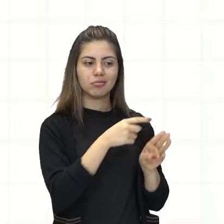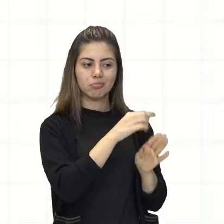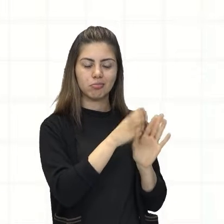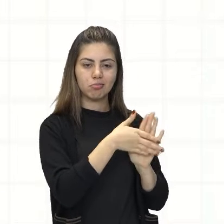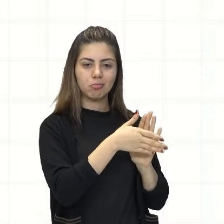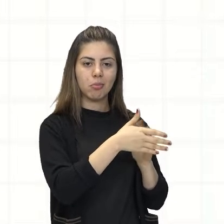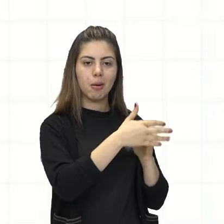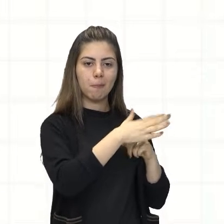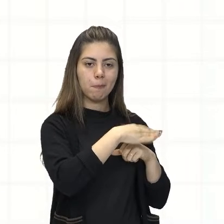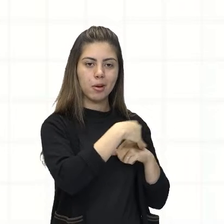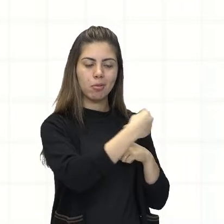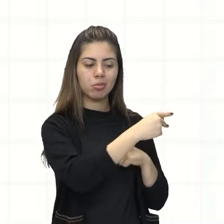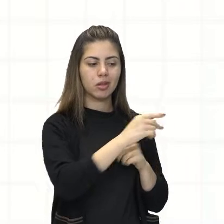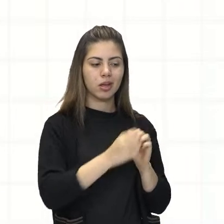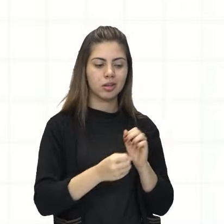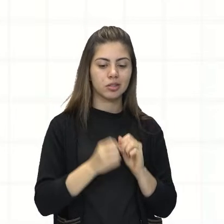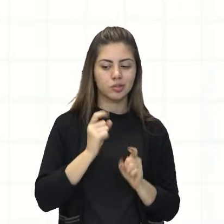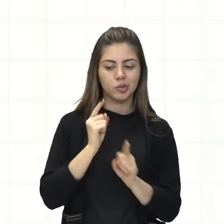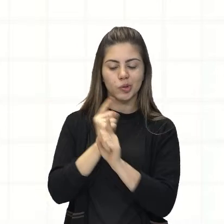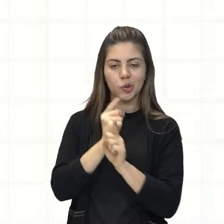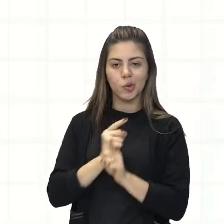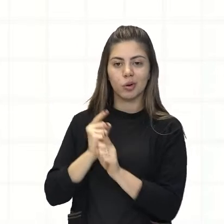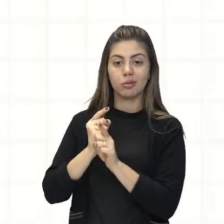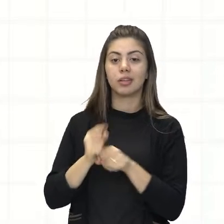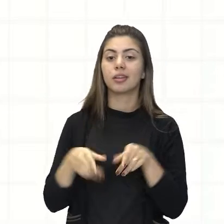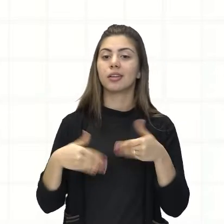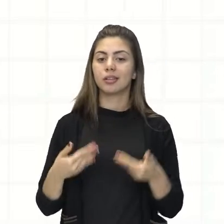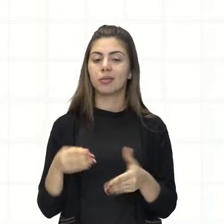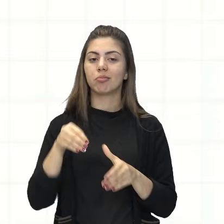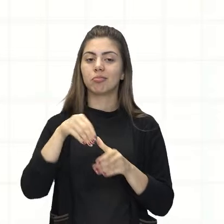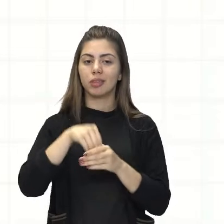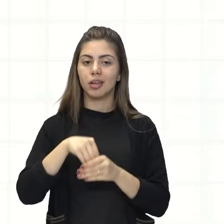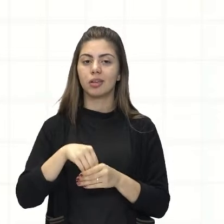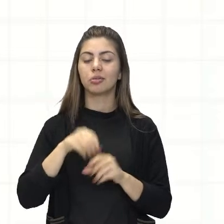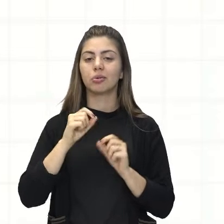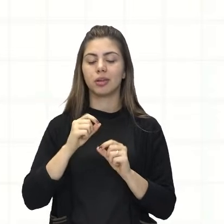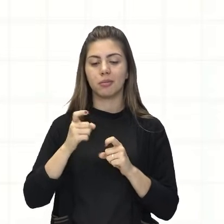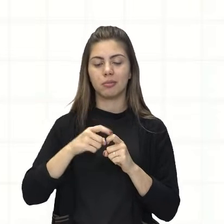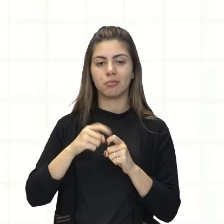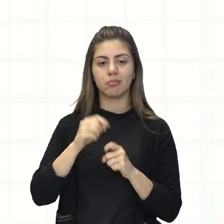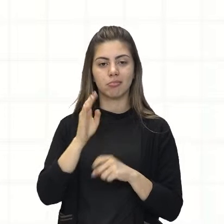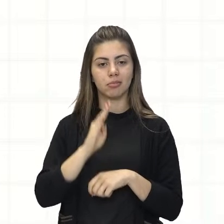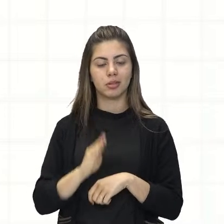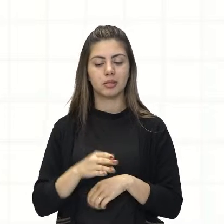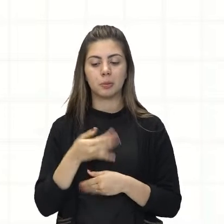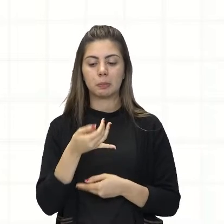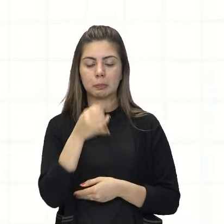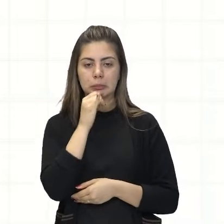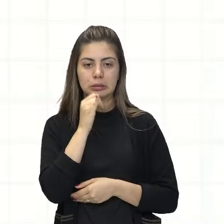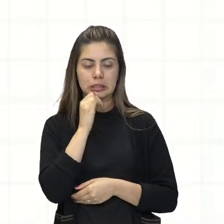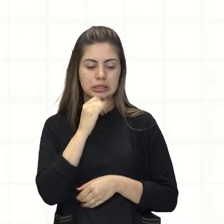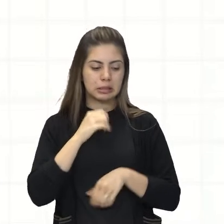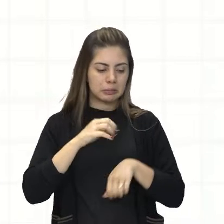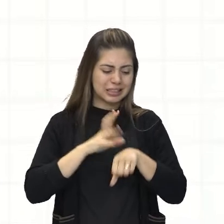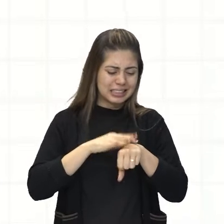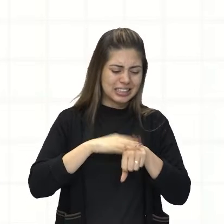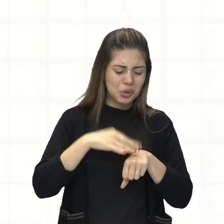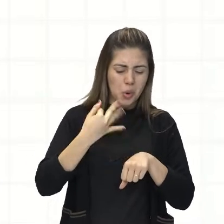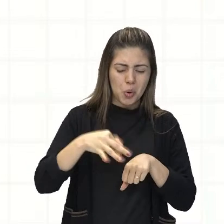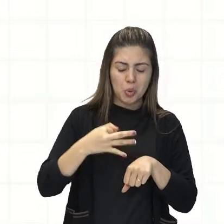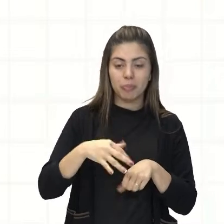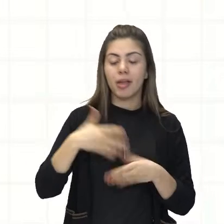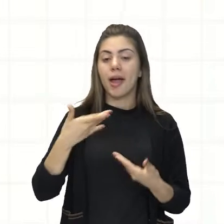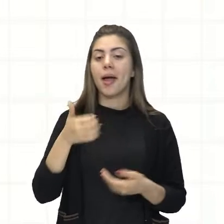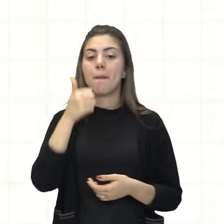foram incorporados à medicina brasileira. Então, assim, se você tem um machucado, a vovó, a mamãe